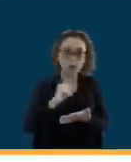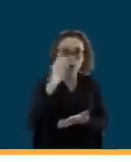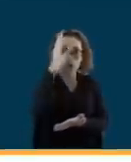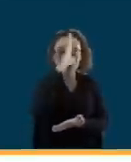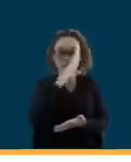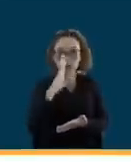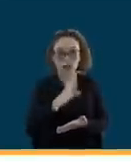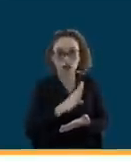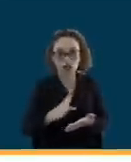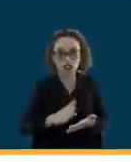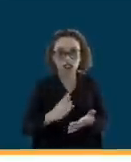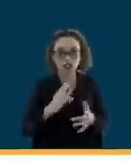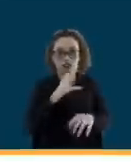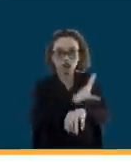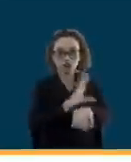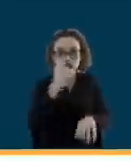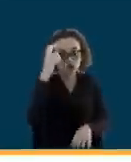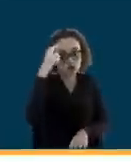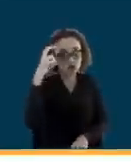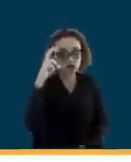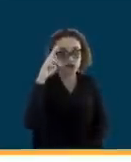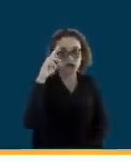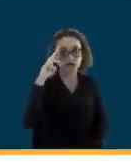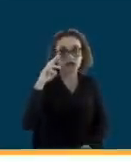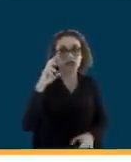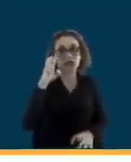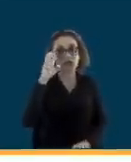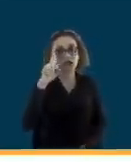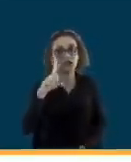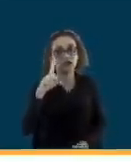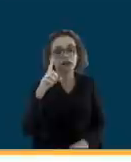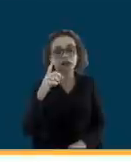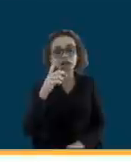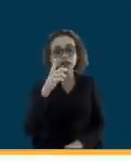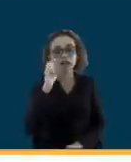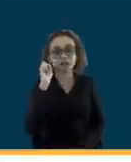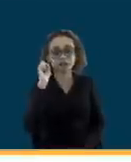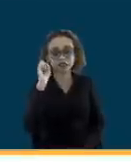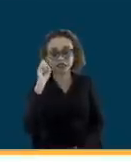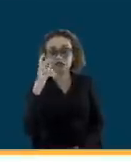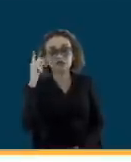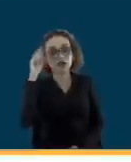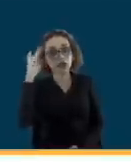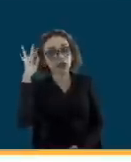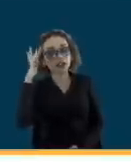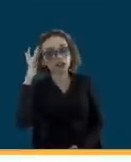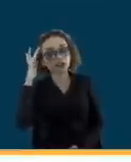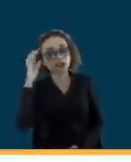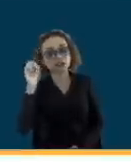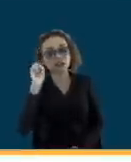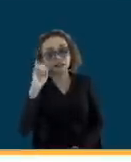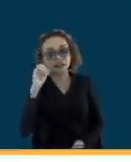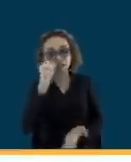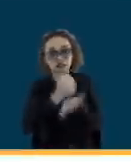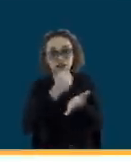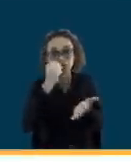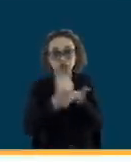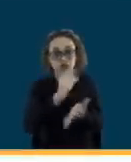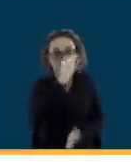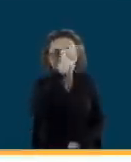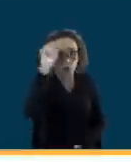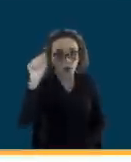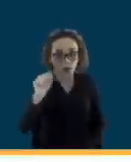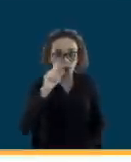assim, é algo... Imagina se fosse contratar um mapeamento desse, né? Quanto não custaria, né?